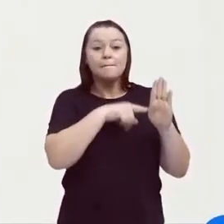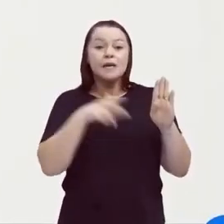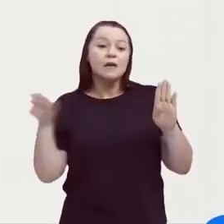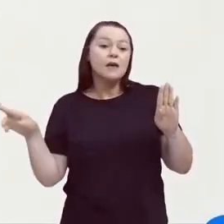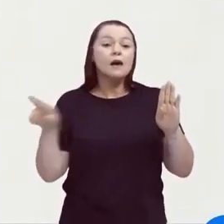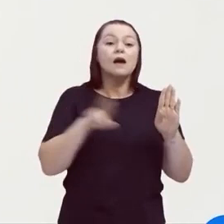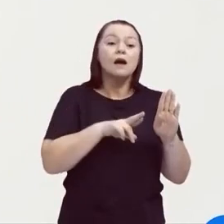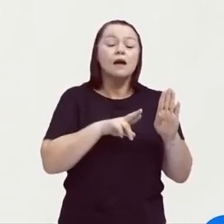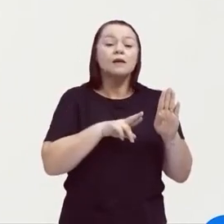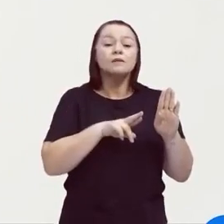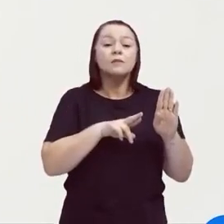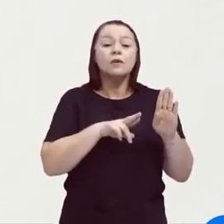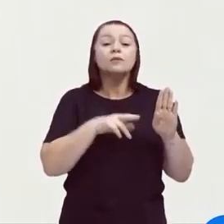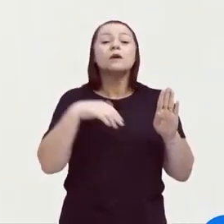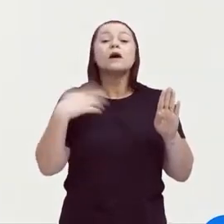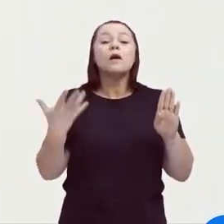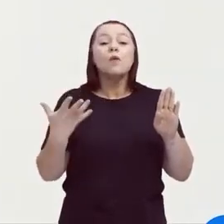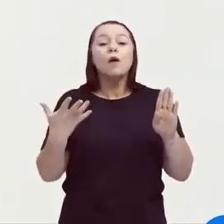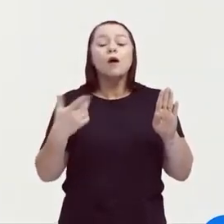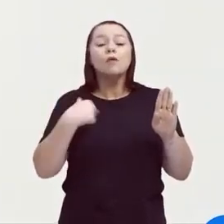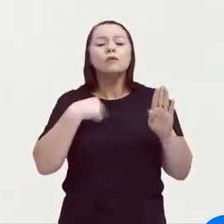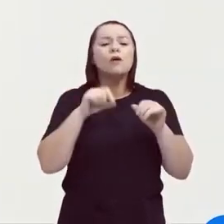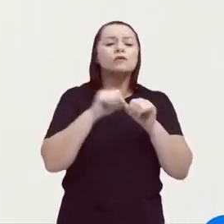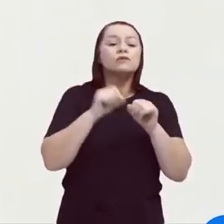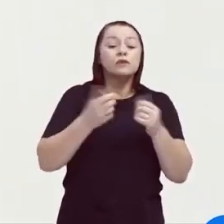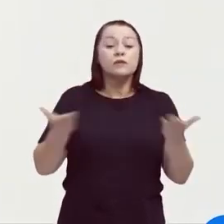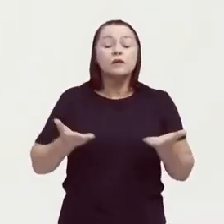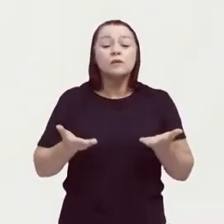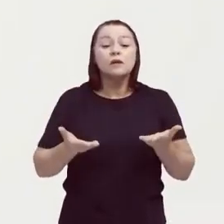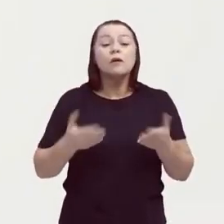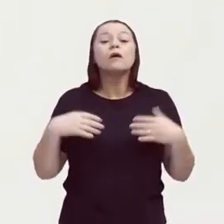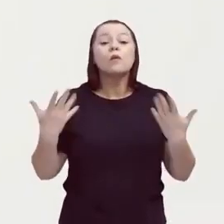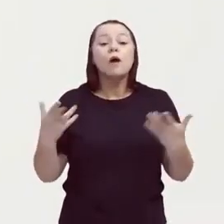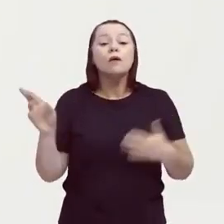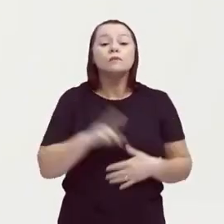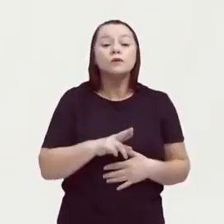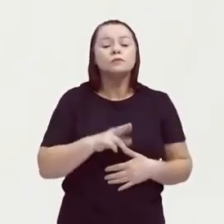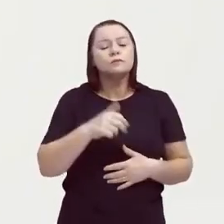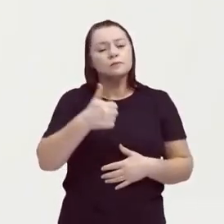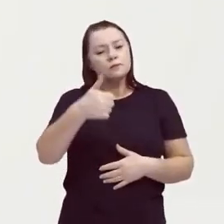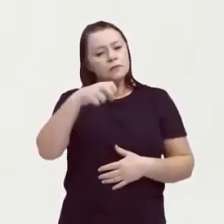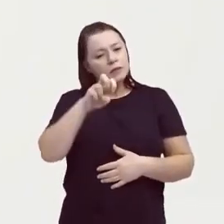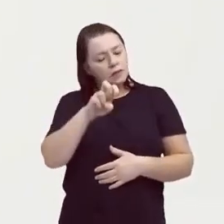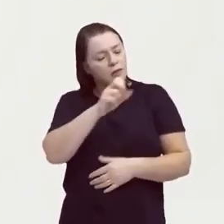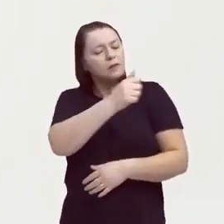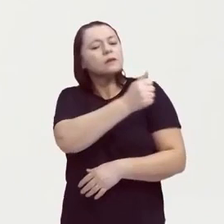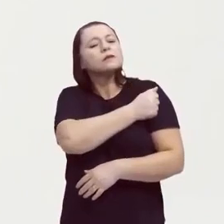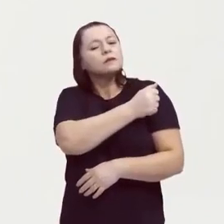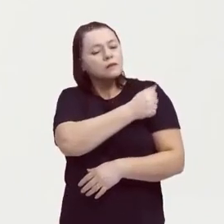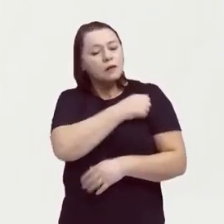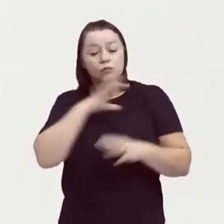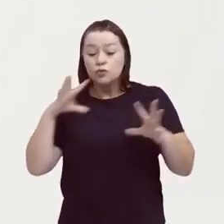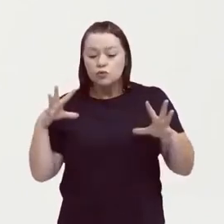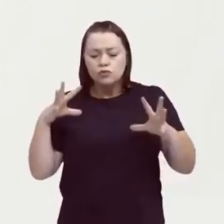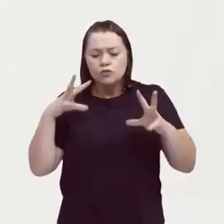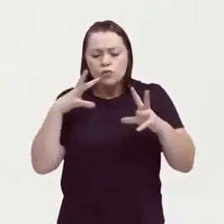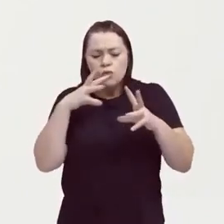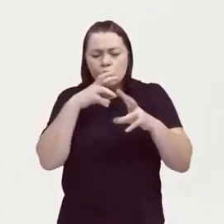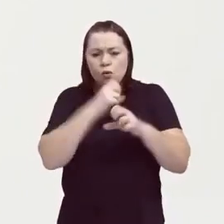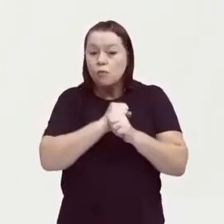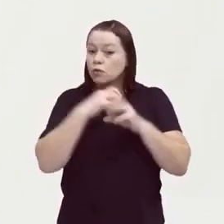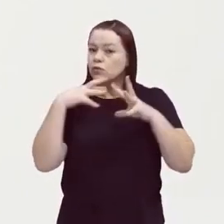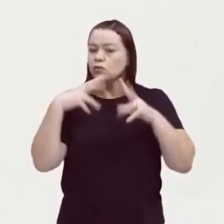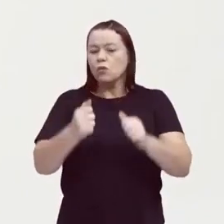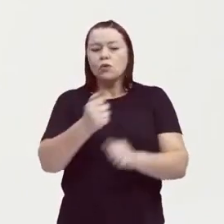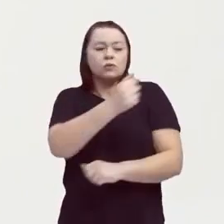o total de alunos, professor, que nós fizemos agora há pouco foi qual? 15. Foi somando todo mundo da